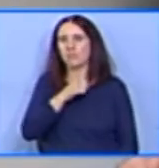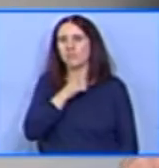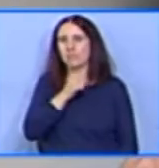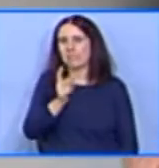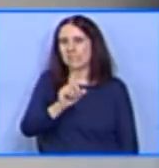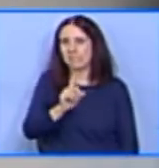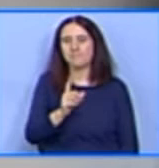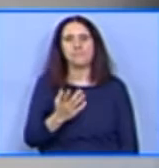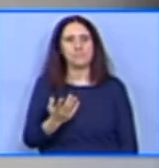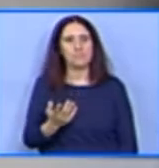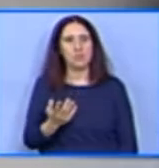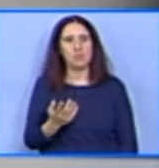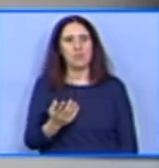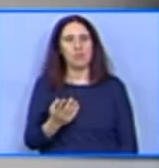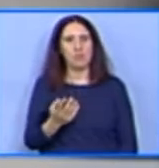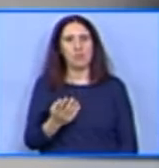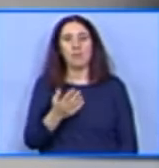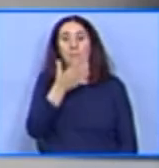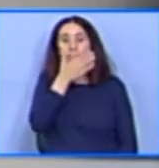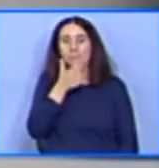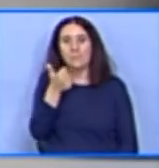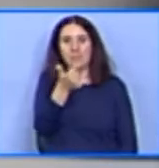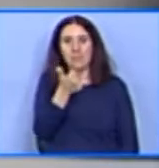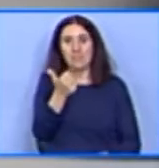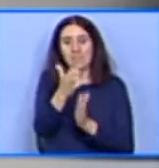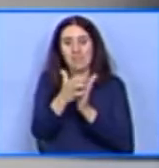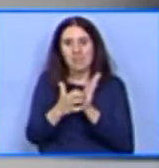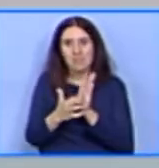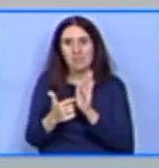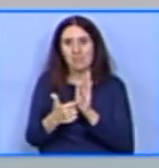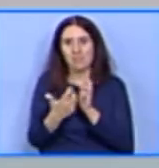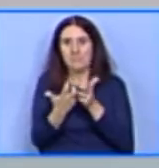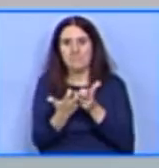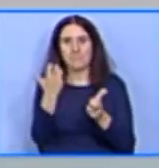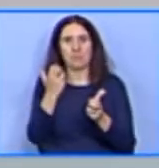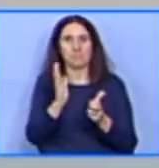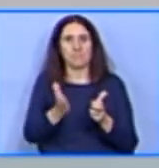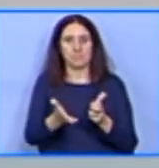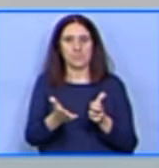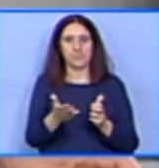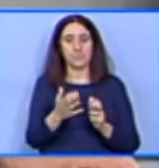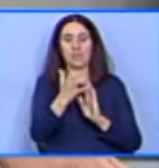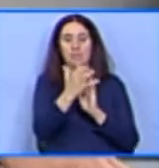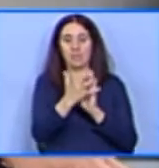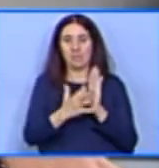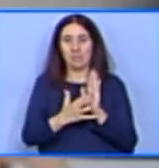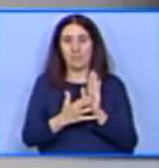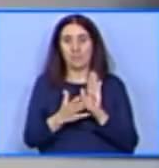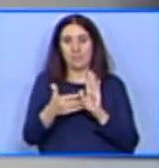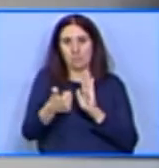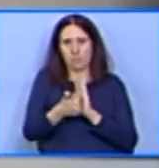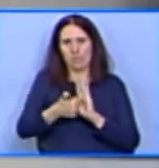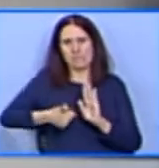é valorizar a beleza do texto. Os textos bíblicos, concretamente os Salmos,